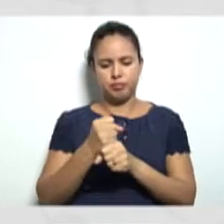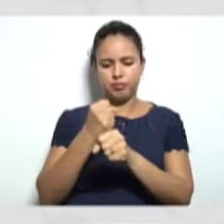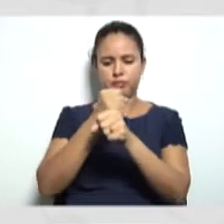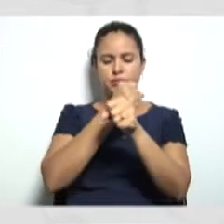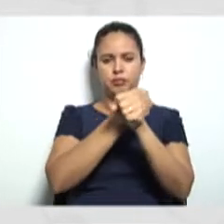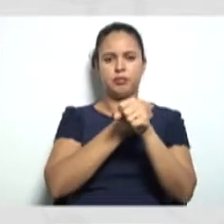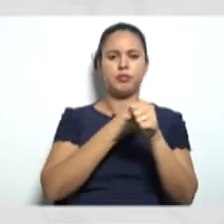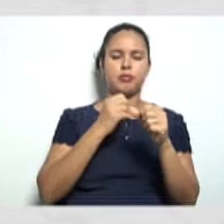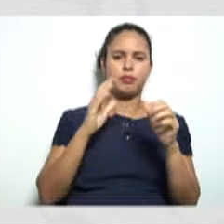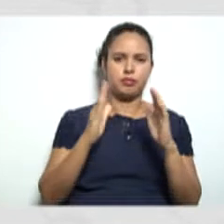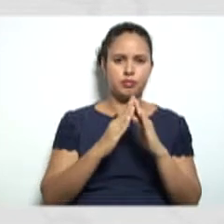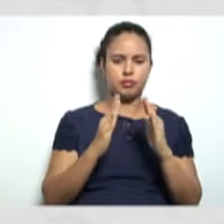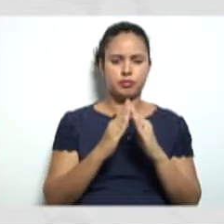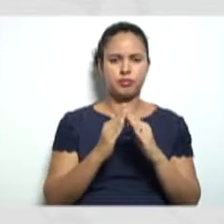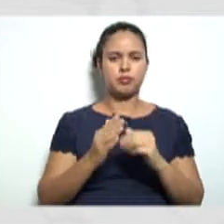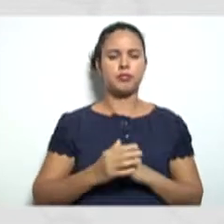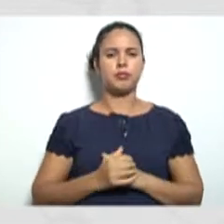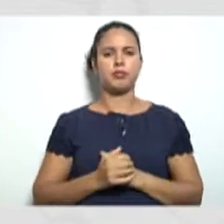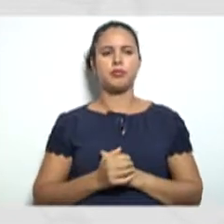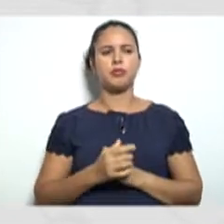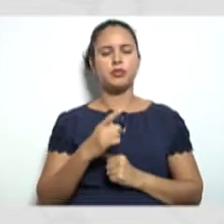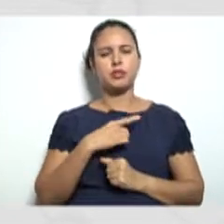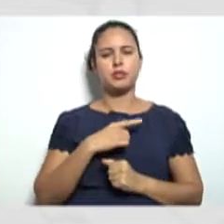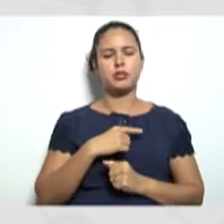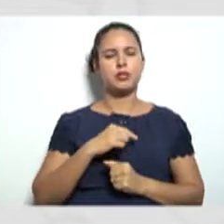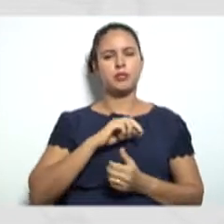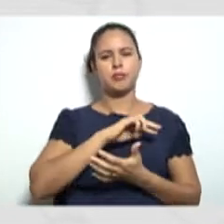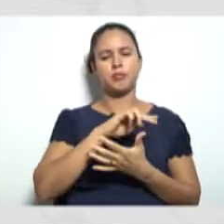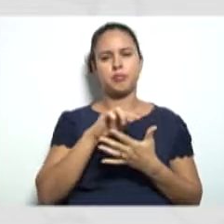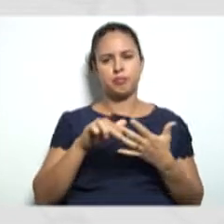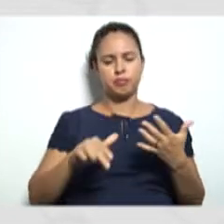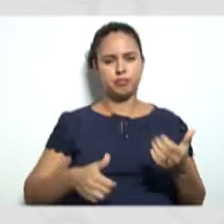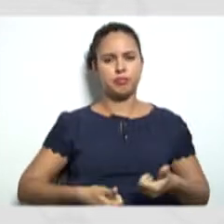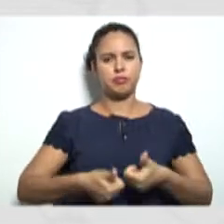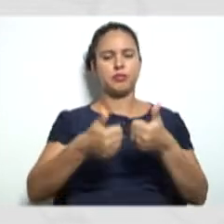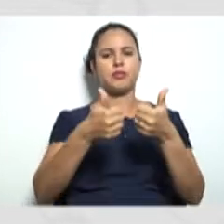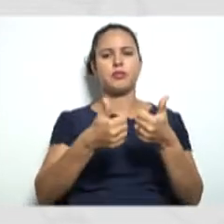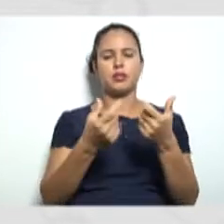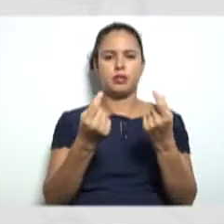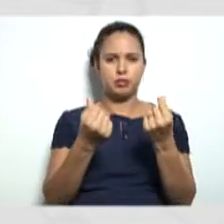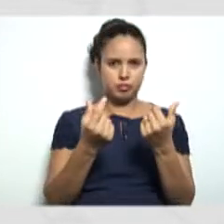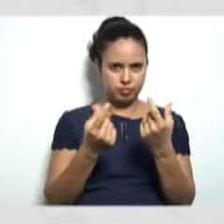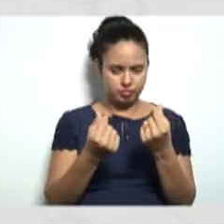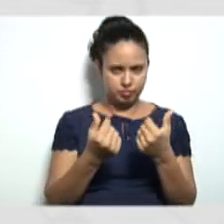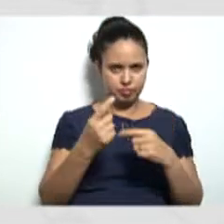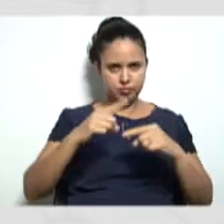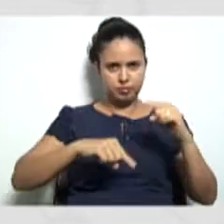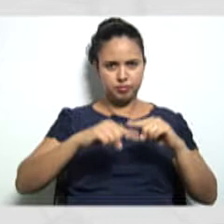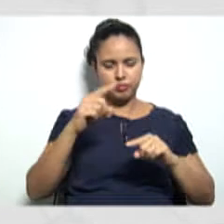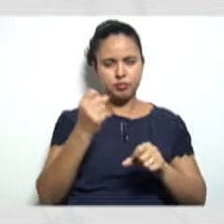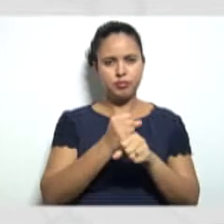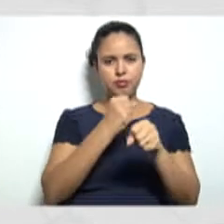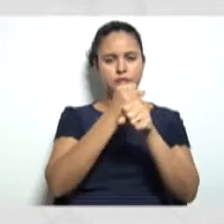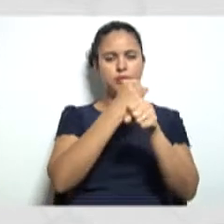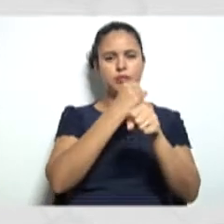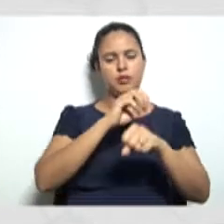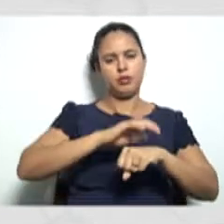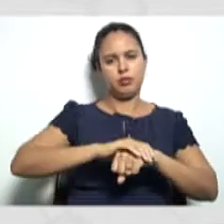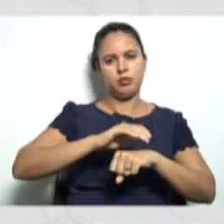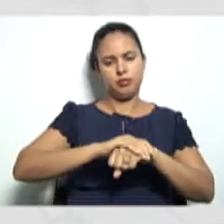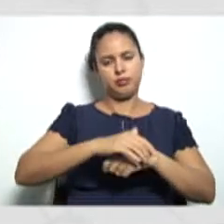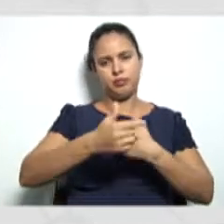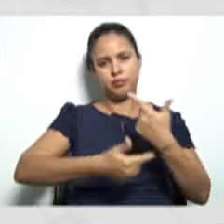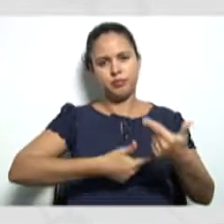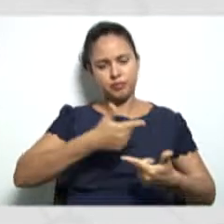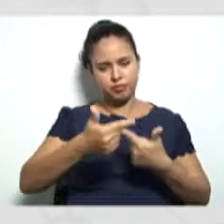juntas. No ramo habitacional, a gente tem diversos benefícios, por exemplo, a melhora do preço de materiais de construção e da mão de obra. Esses